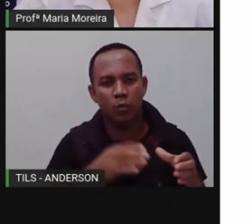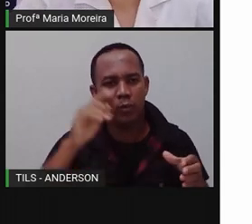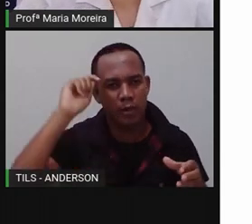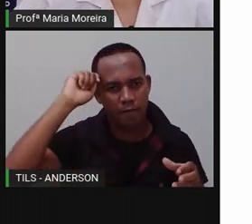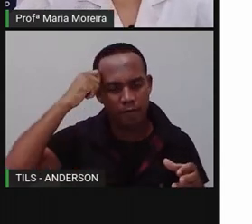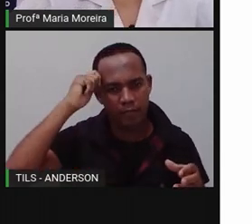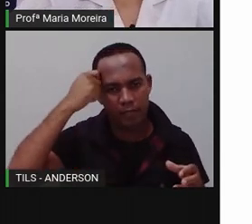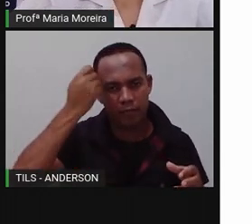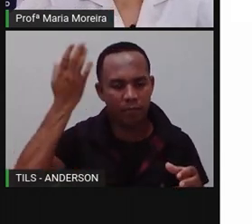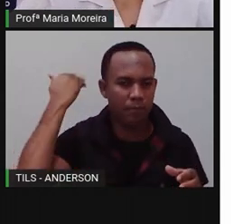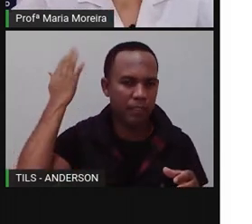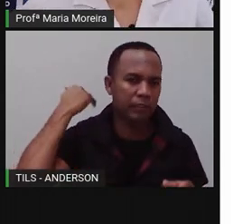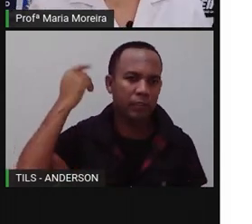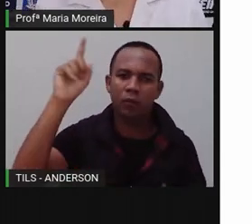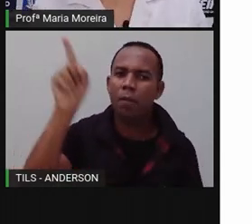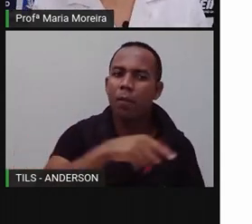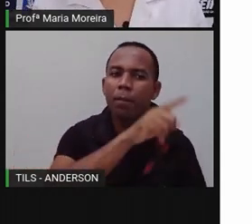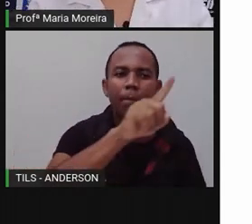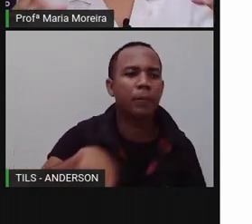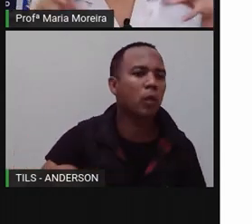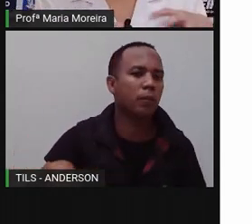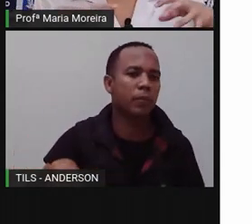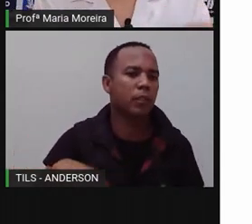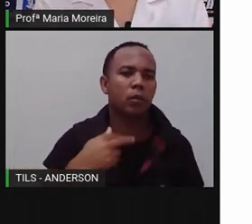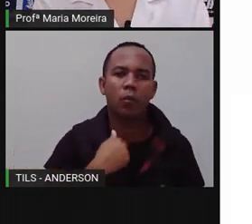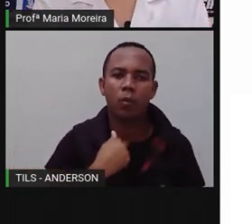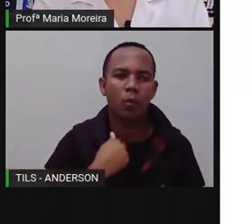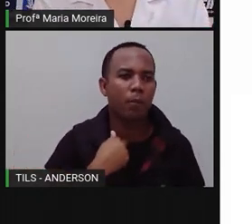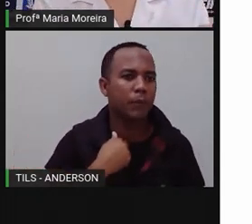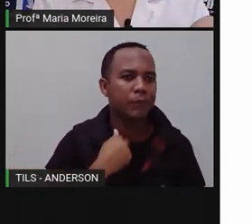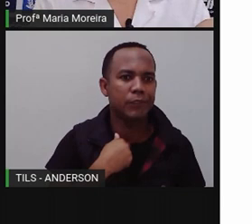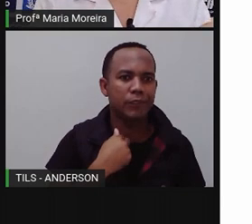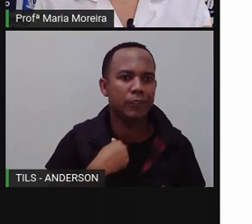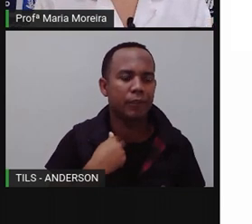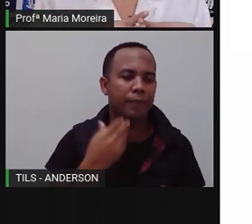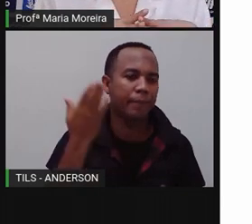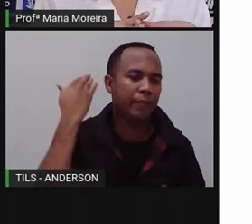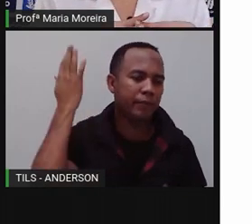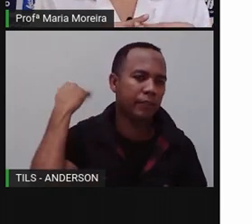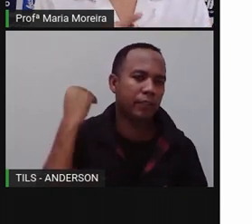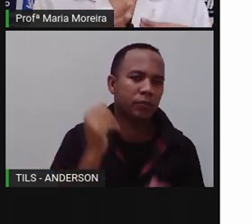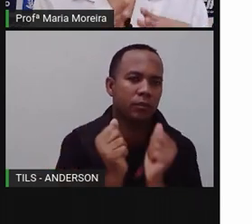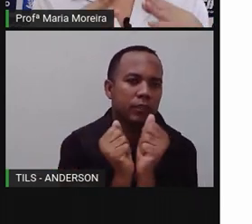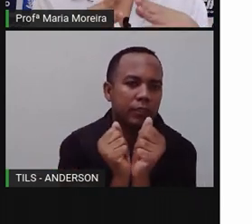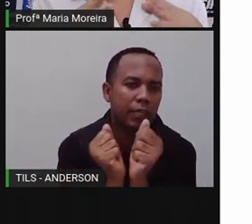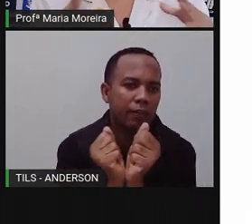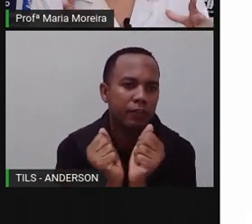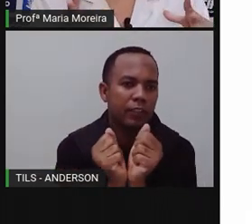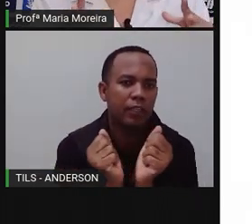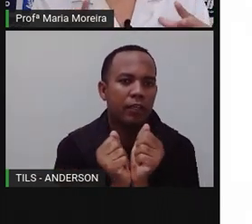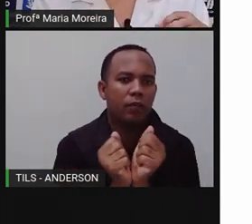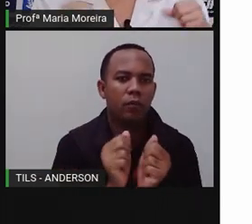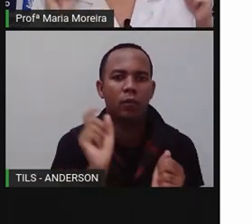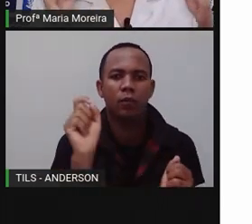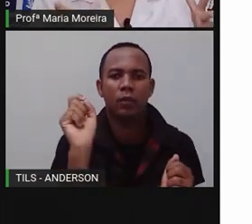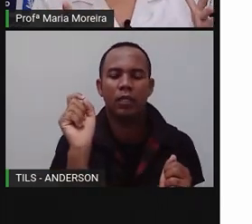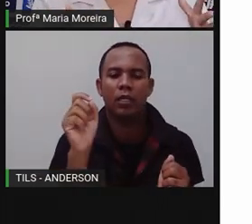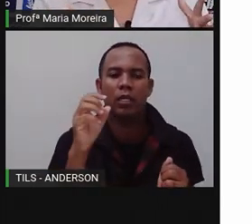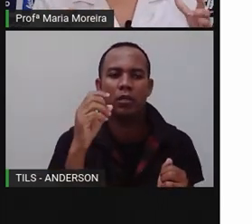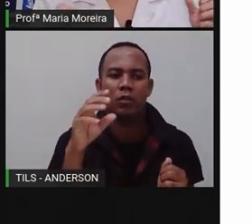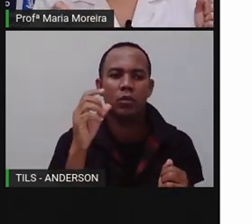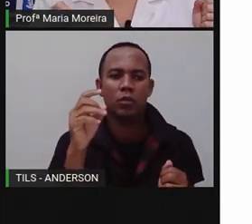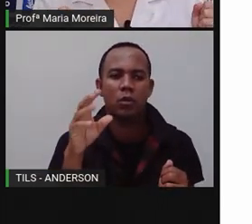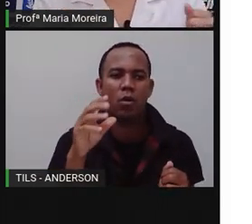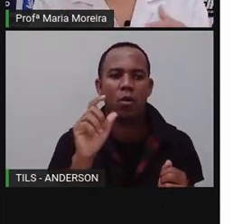eram proibidos. Por quê? Porque nesse período de escravidão, né? O que reinava, na verdade, reinava na